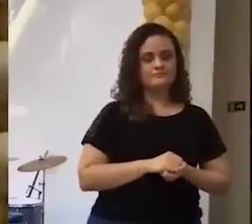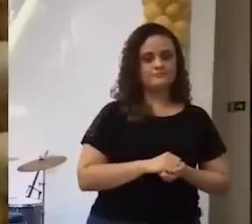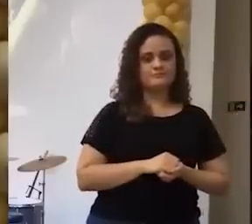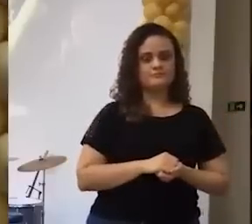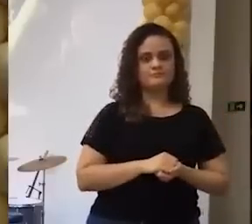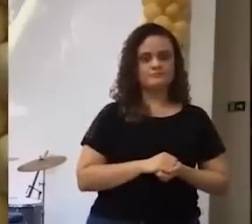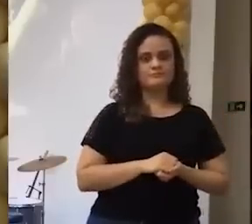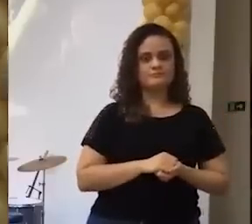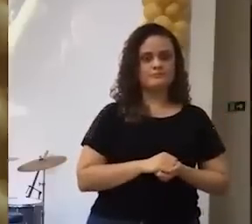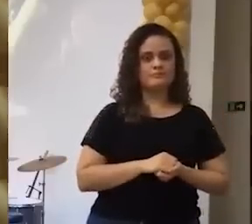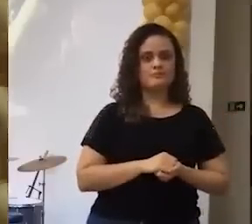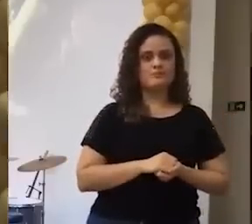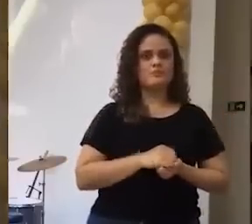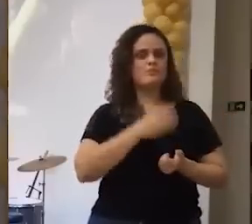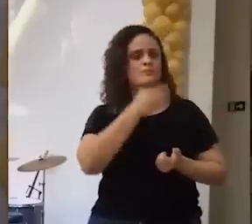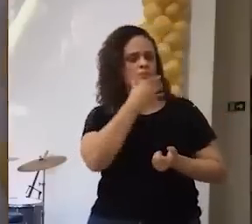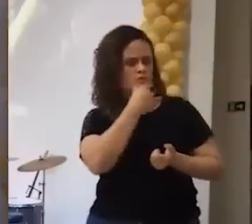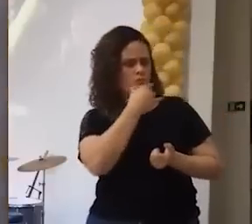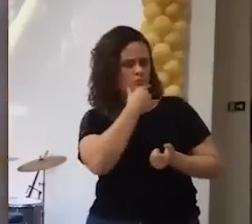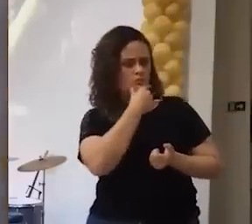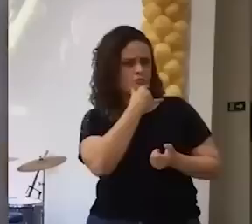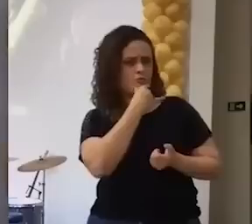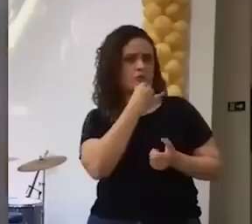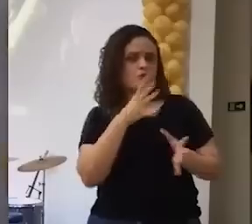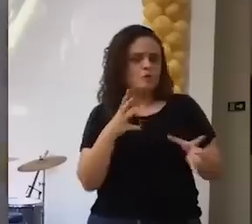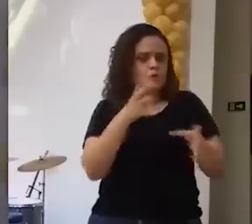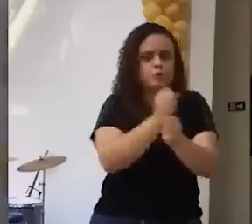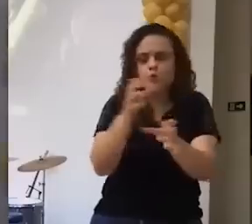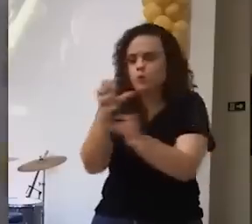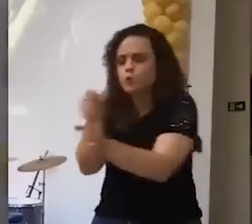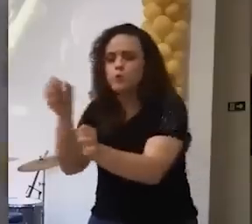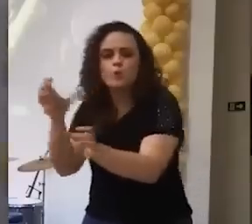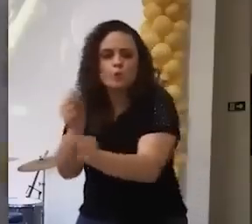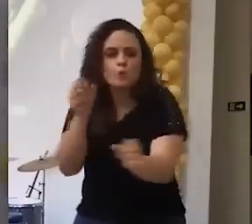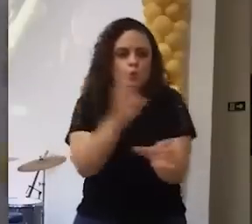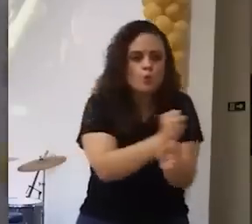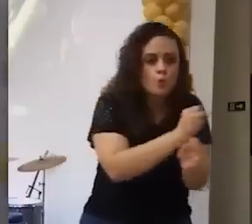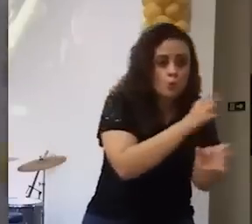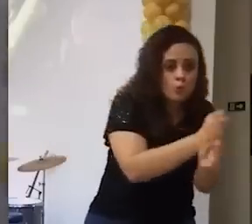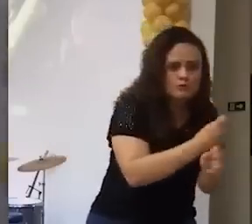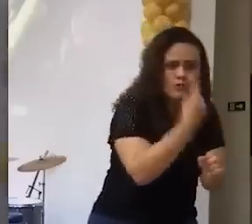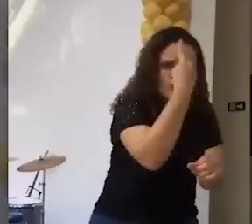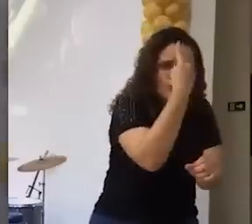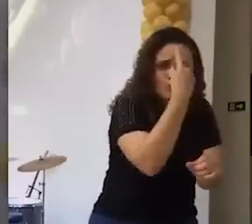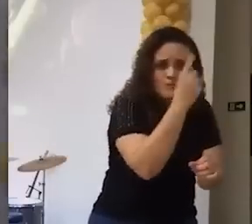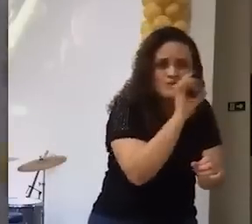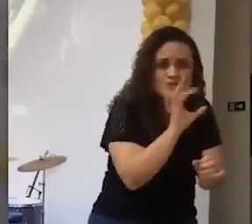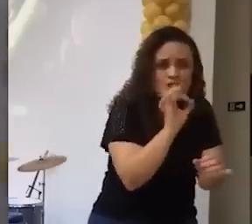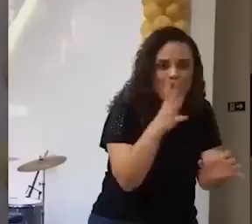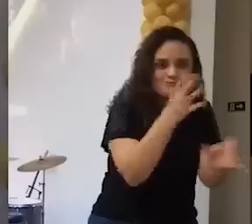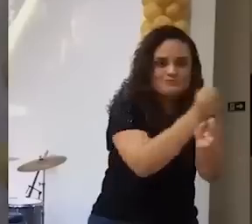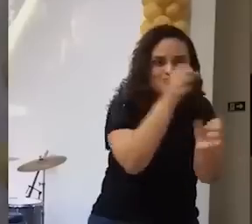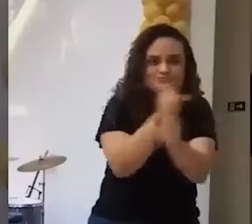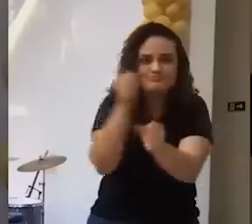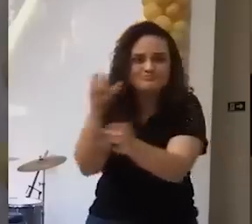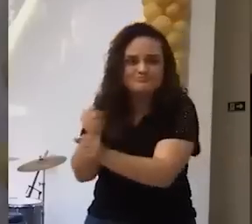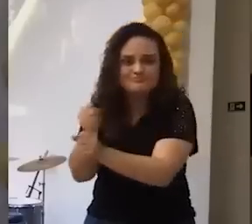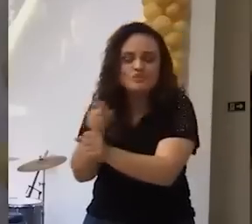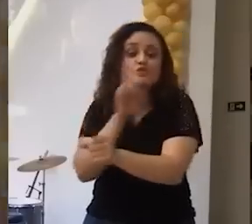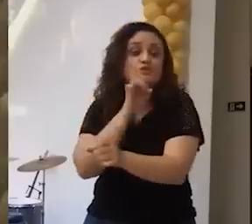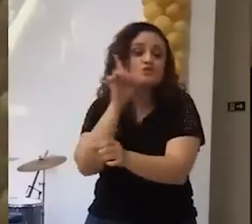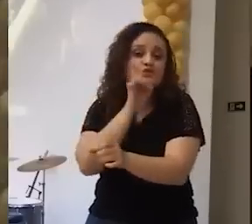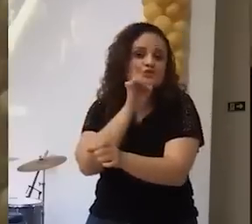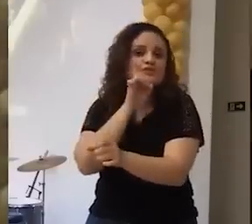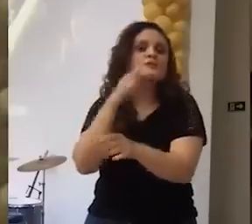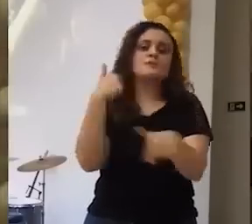Para um homem juntar 10 mil talentos com o salário da época, que era um denário por dia, ele teria que trabalhar